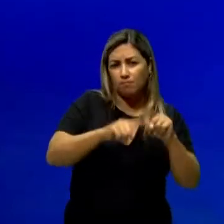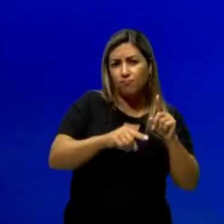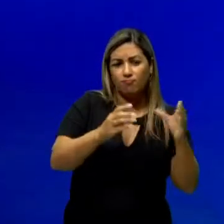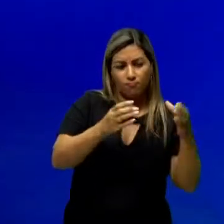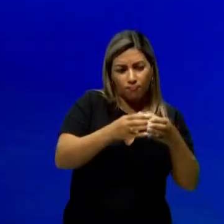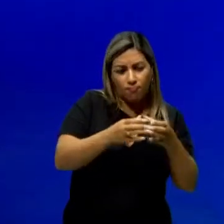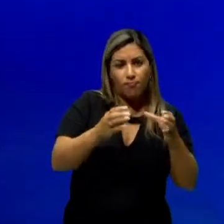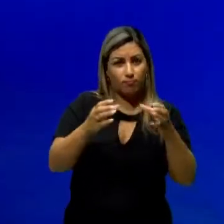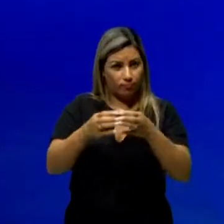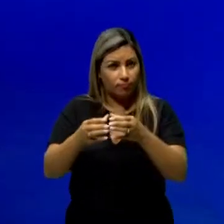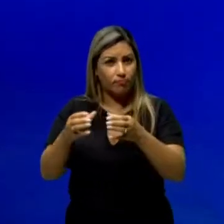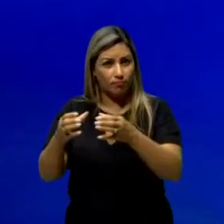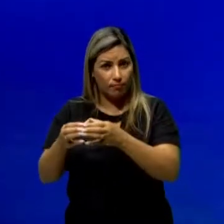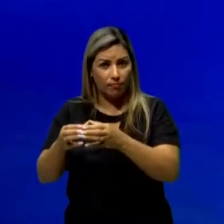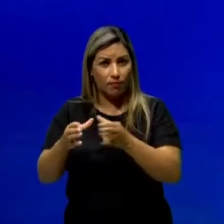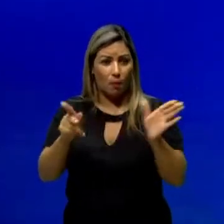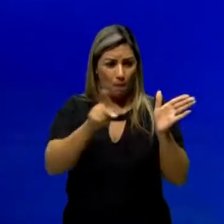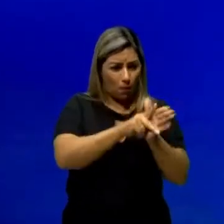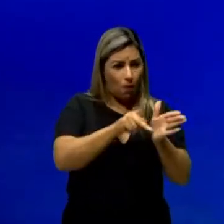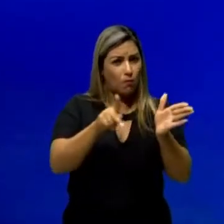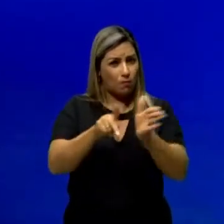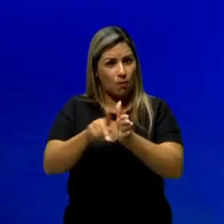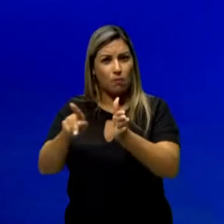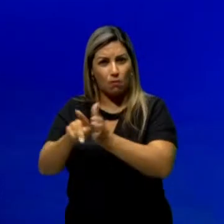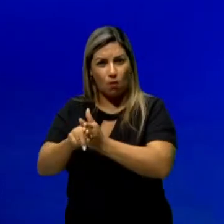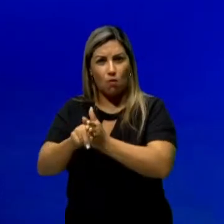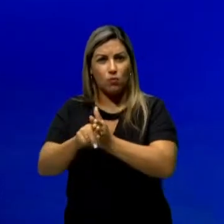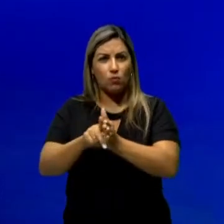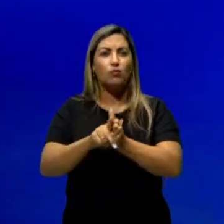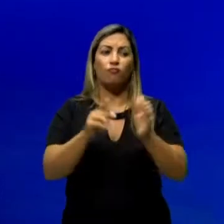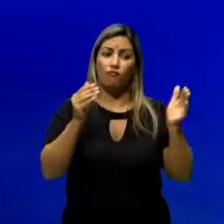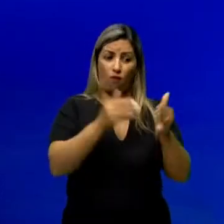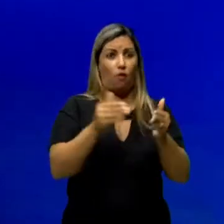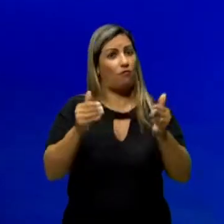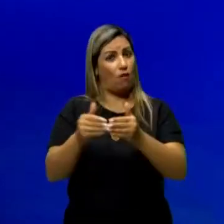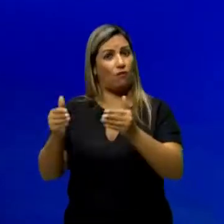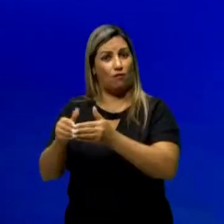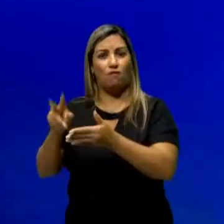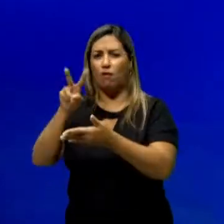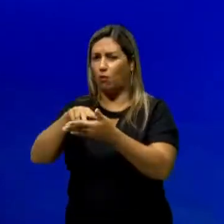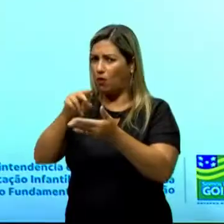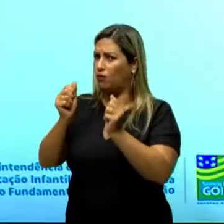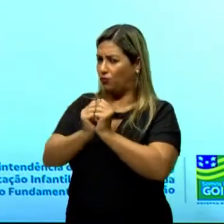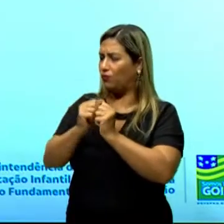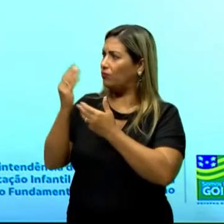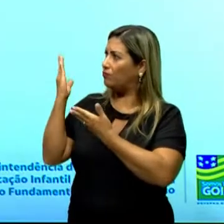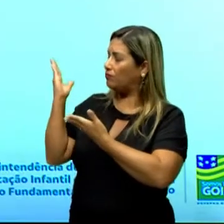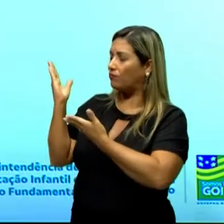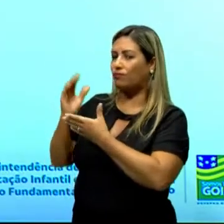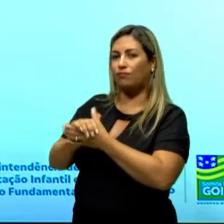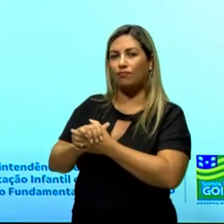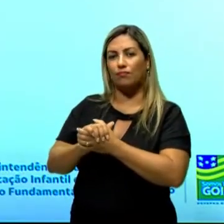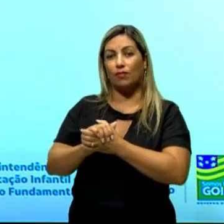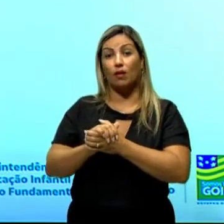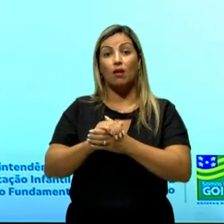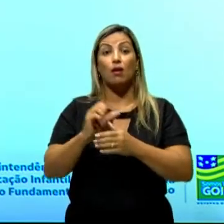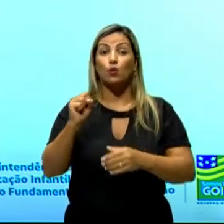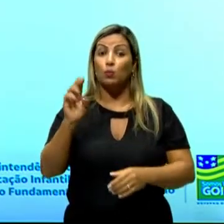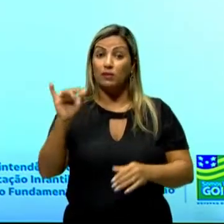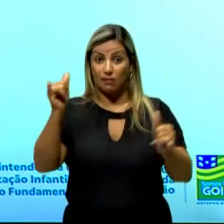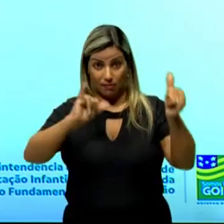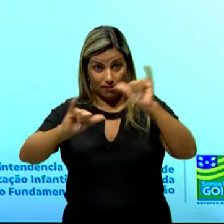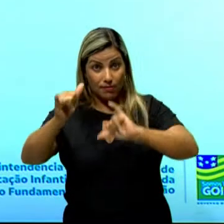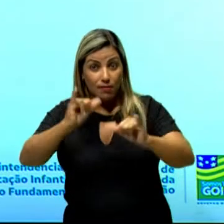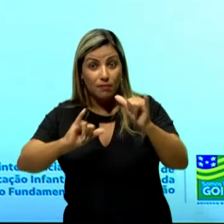tem um conjunto de propriedades bem definidas. Vamos ler junto a definição. Olha lá, substância